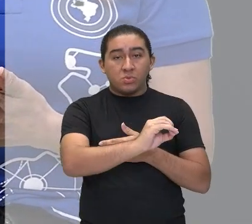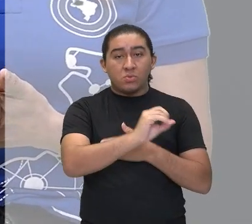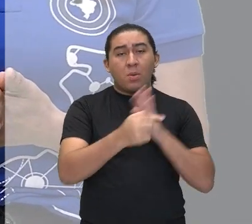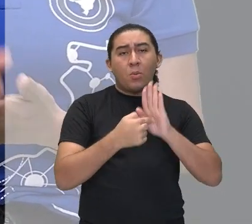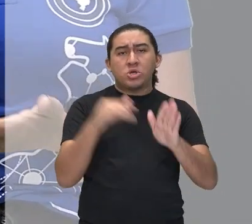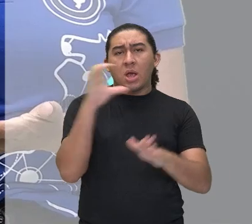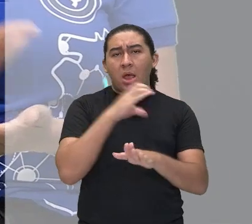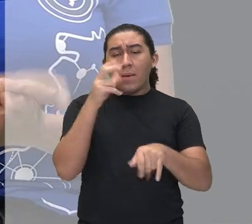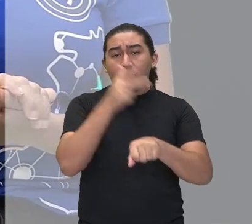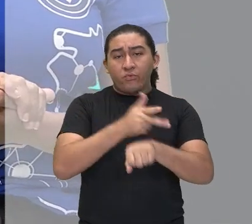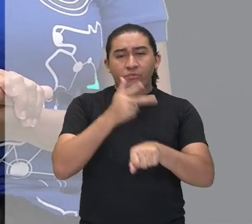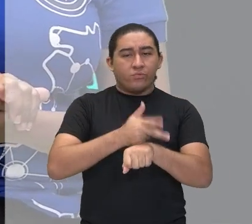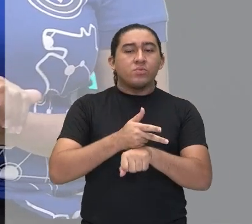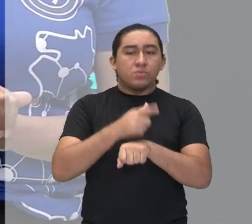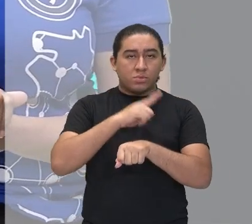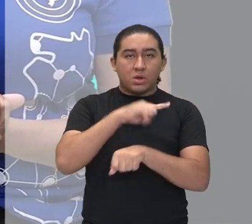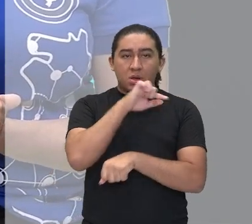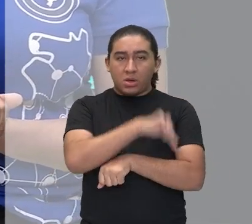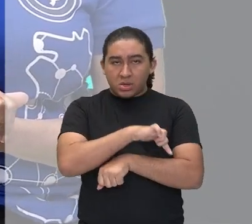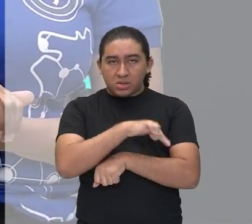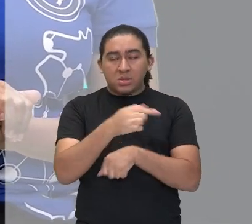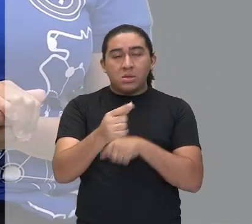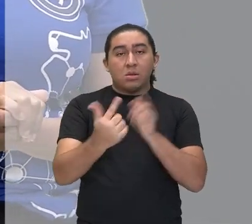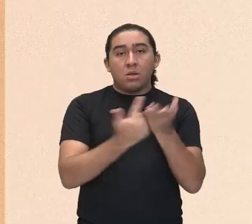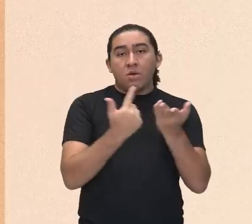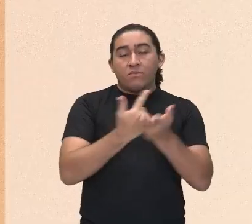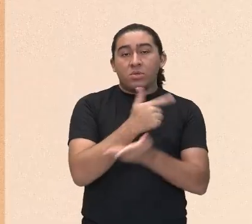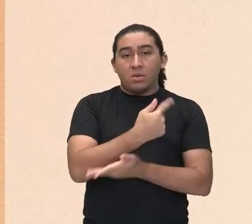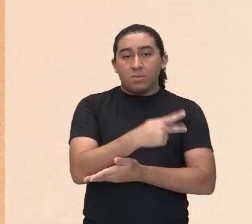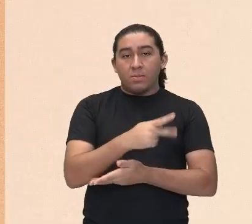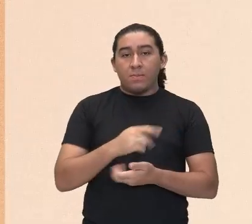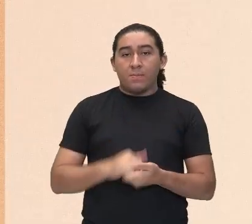VT do Luiz Azevedo, para a gente conhecer melhor.